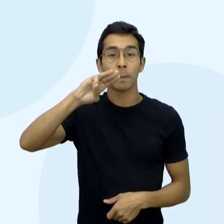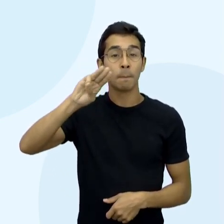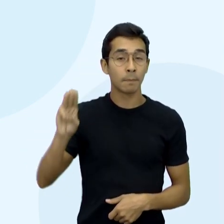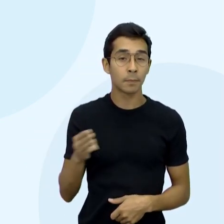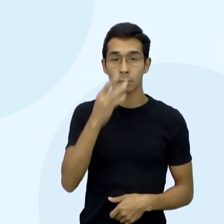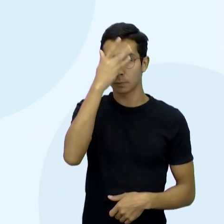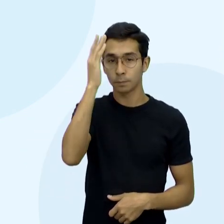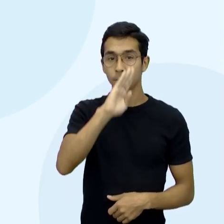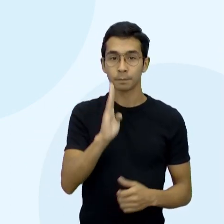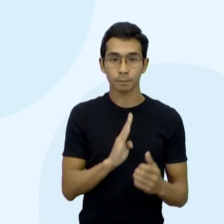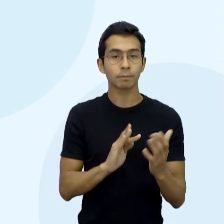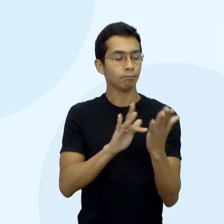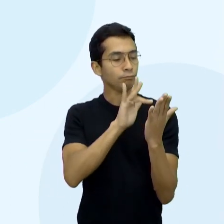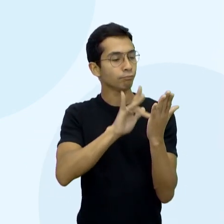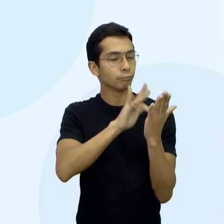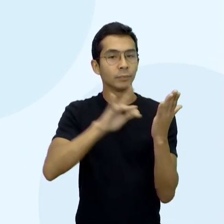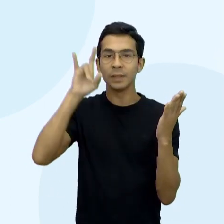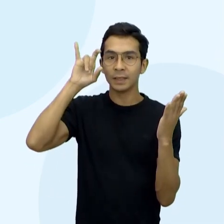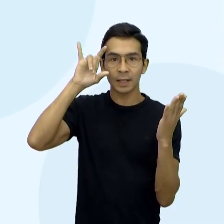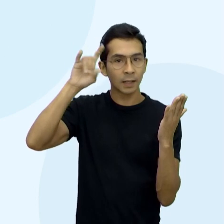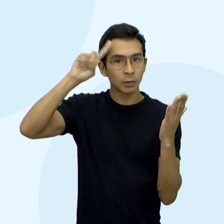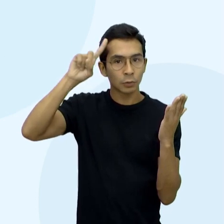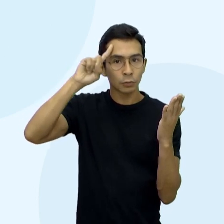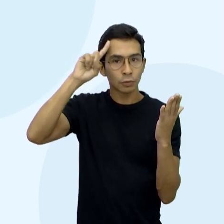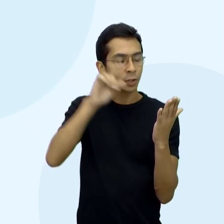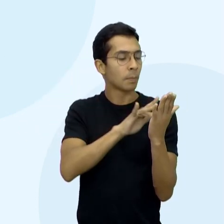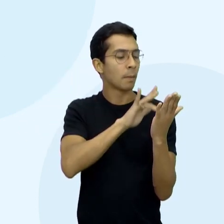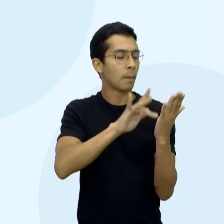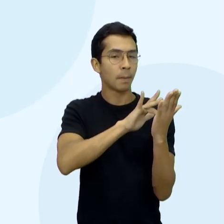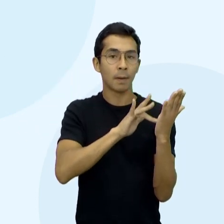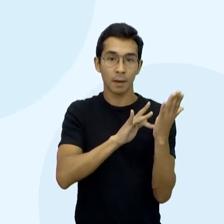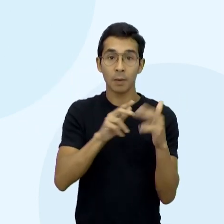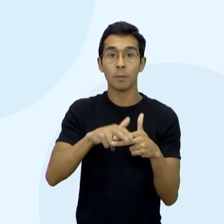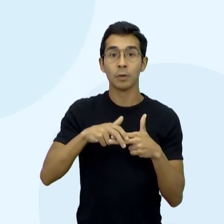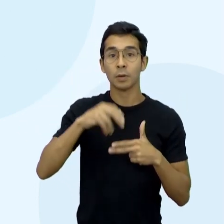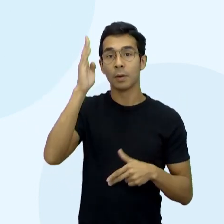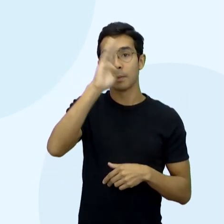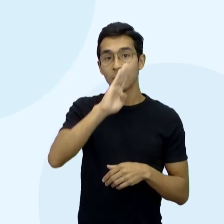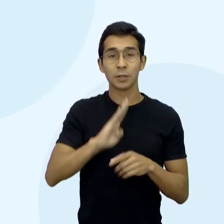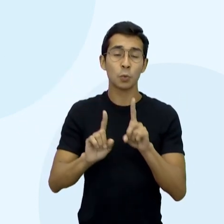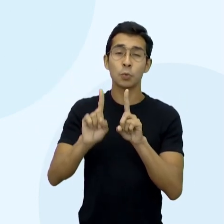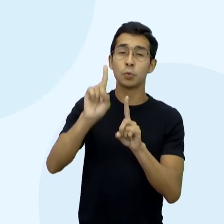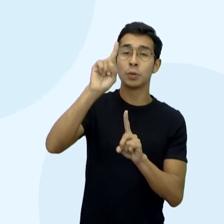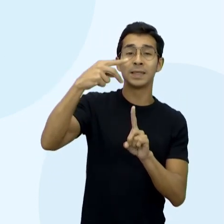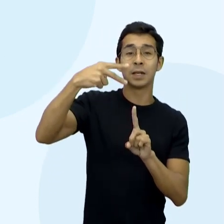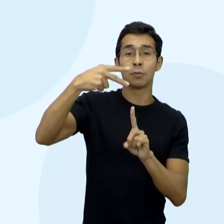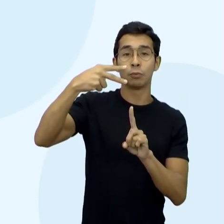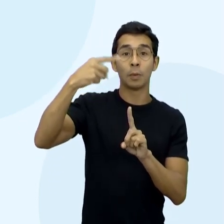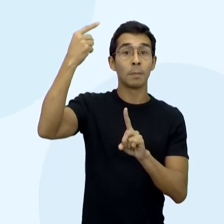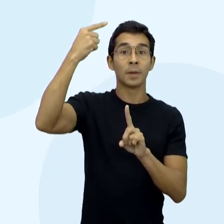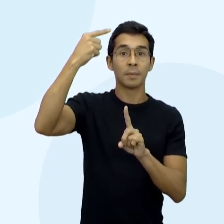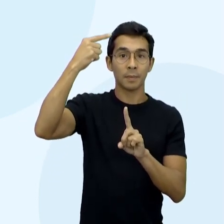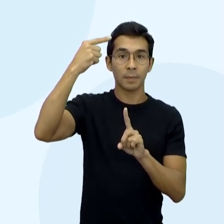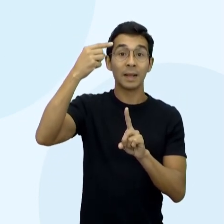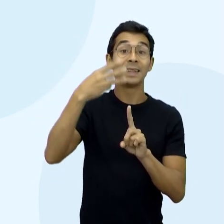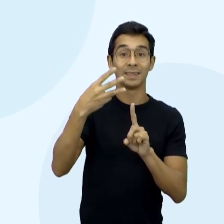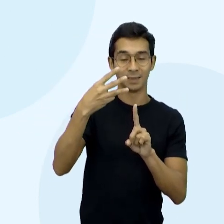no Brasil abrem o Instagram todos os dias, o que deixa o país atrás apenas dos Estados Unidos e da Índia nesse